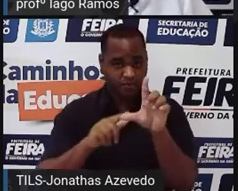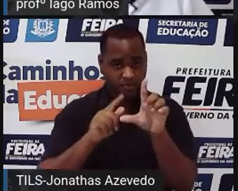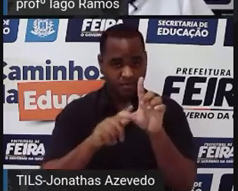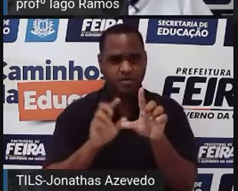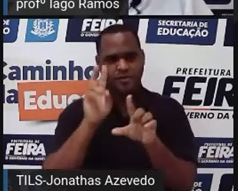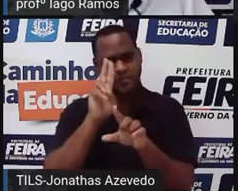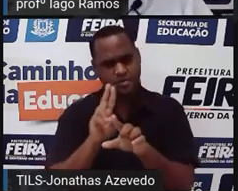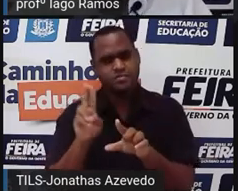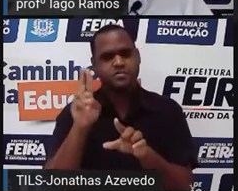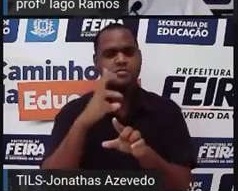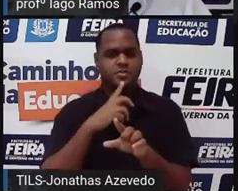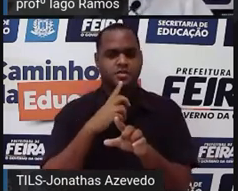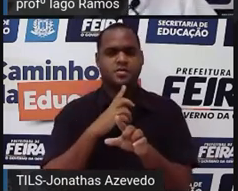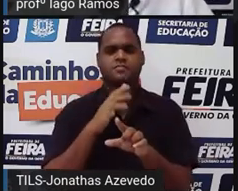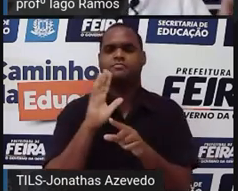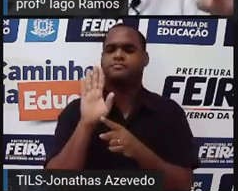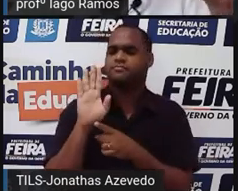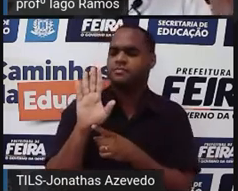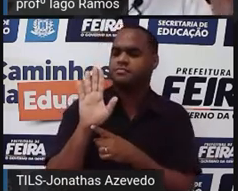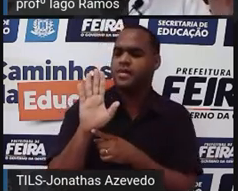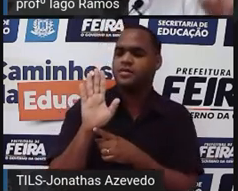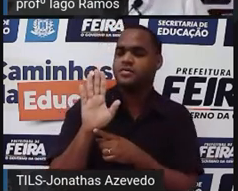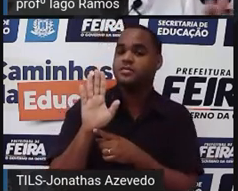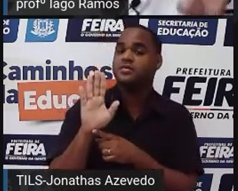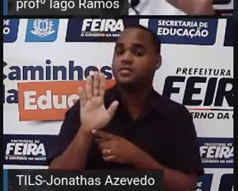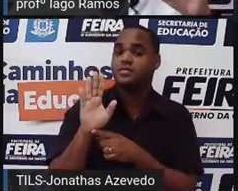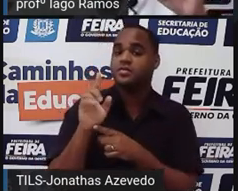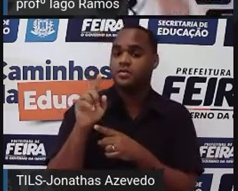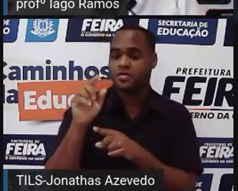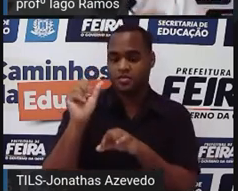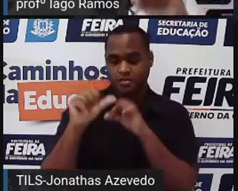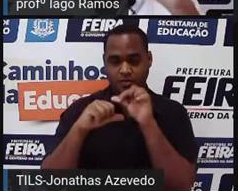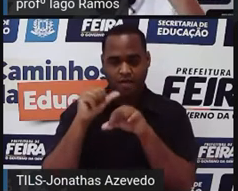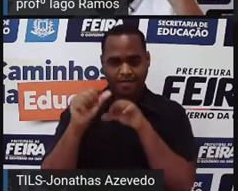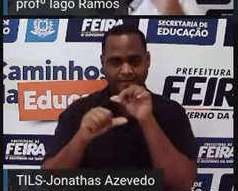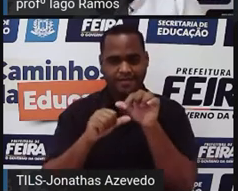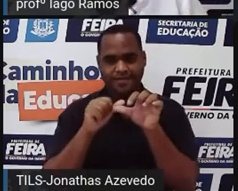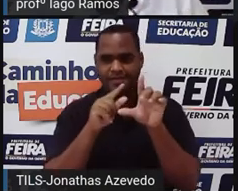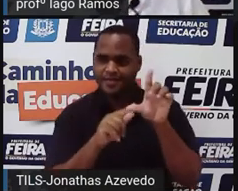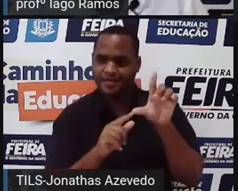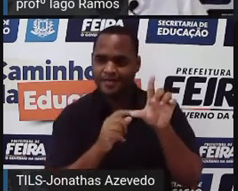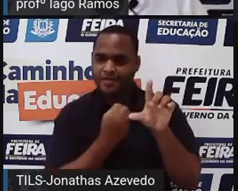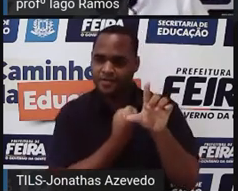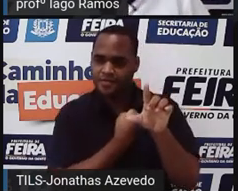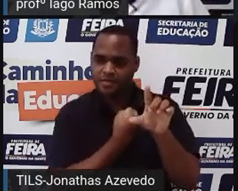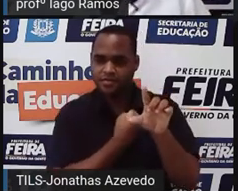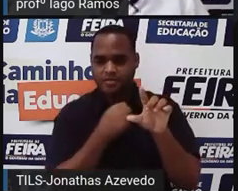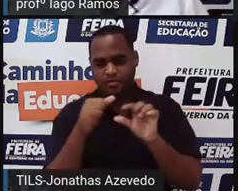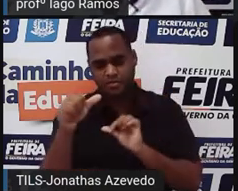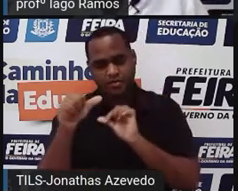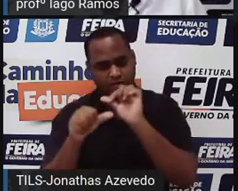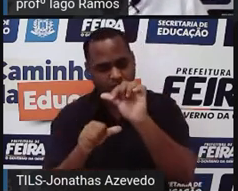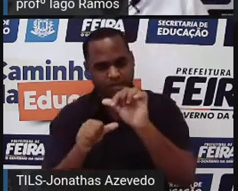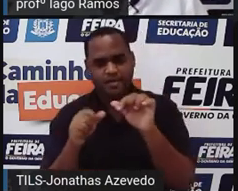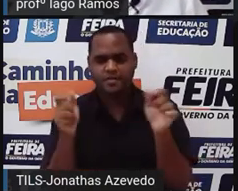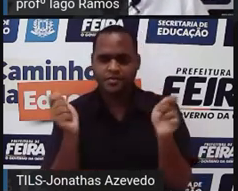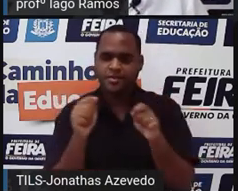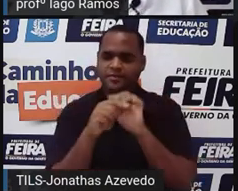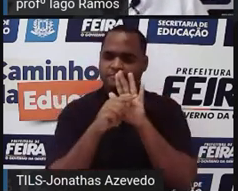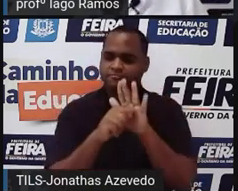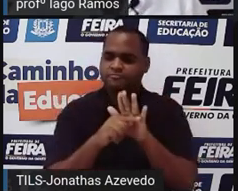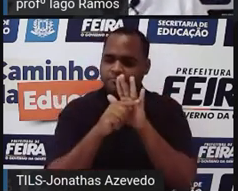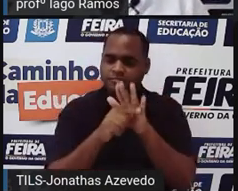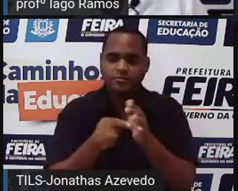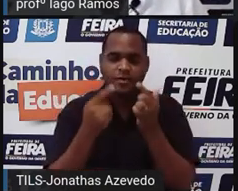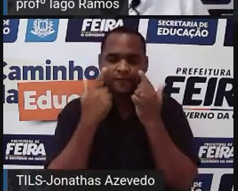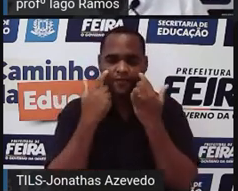né? Mas a gente vai trocar essas letrinhas por números. Para a gente já ver como é que funciona